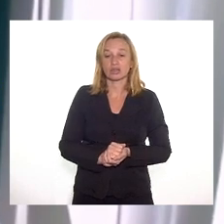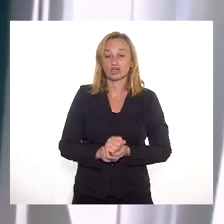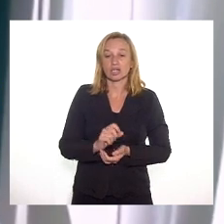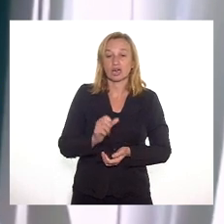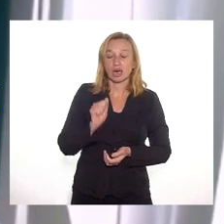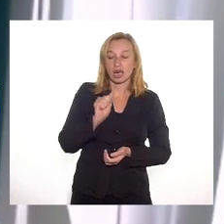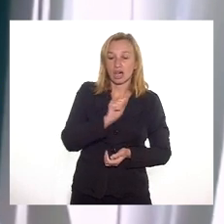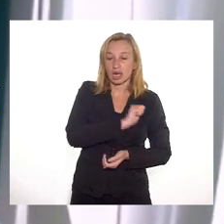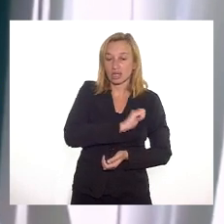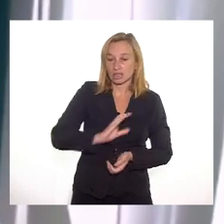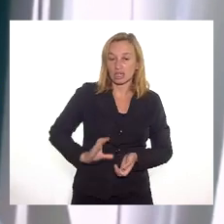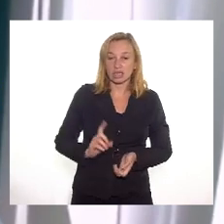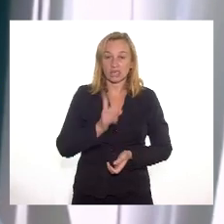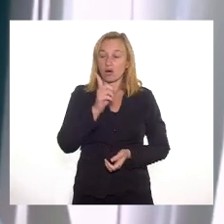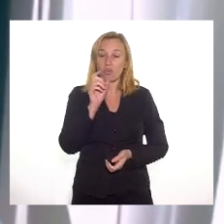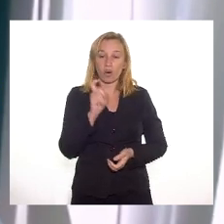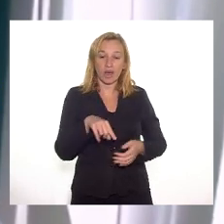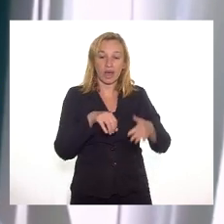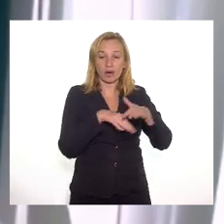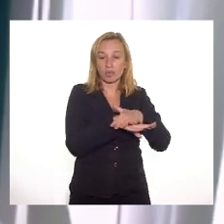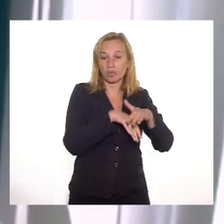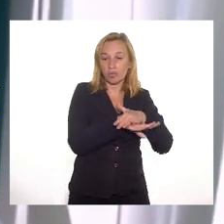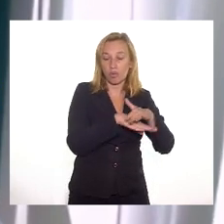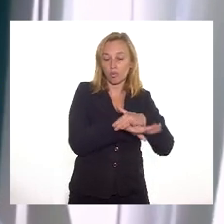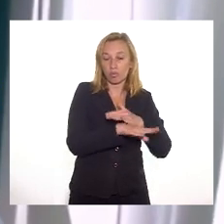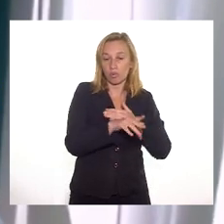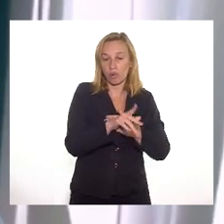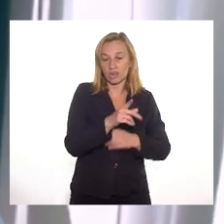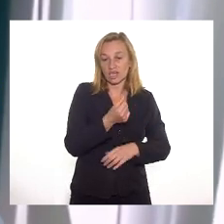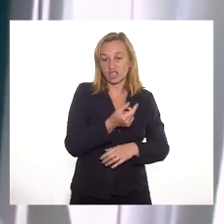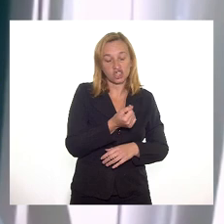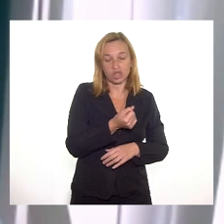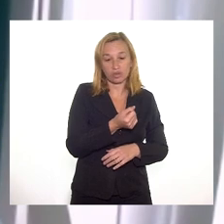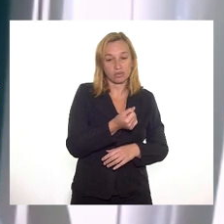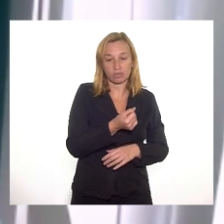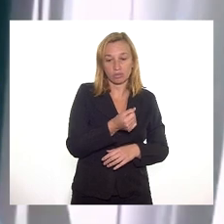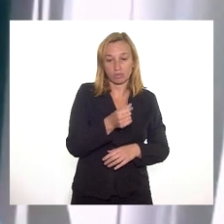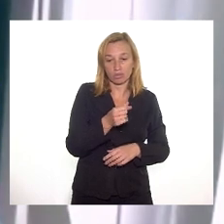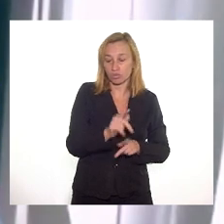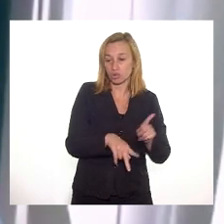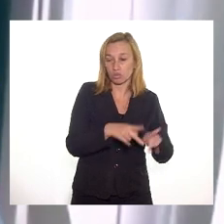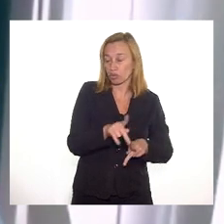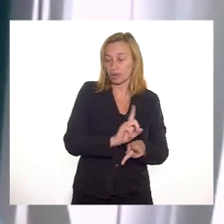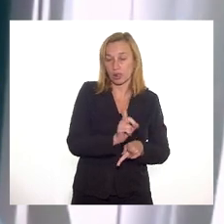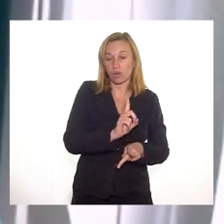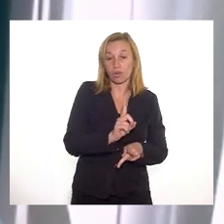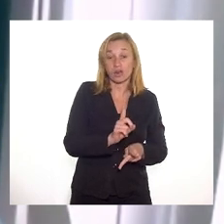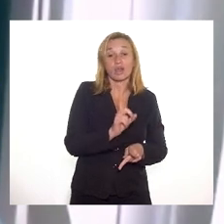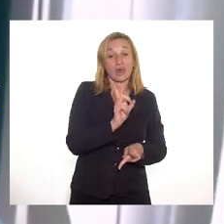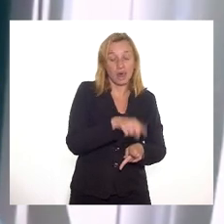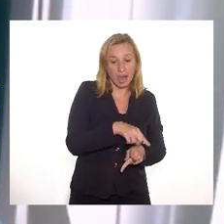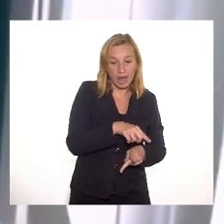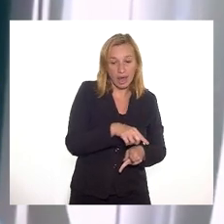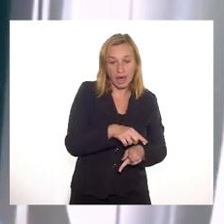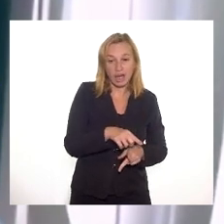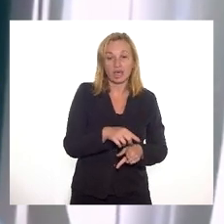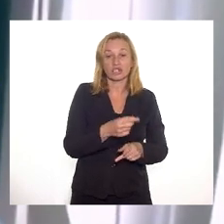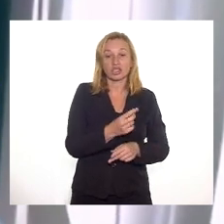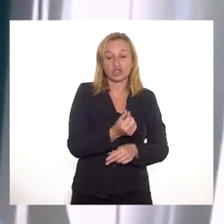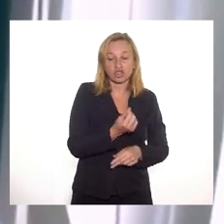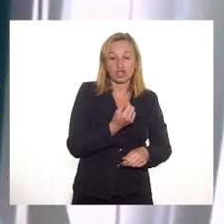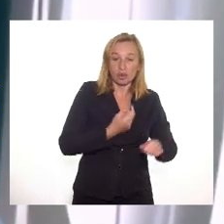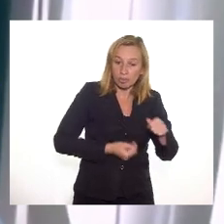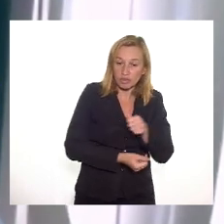poupança pública, como inclusive fica explicitado, né? É uma poupança pública, Luiz Paulo, que tem também a vertente de